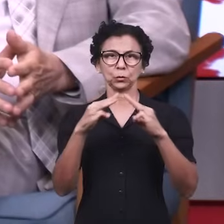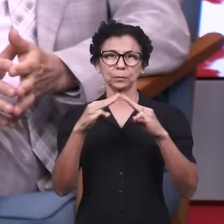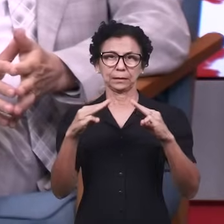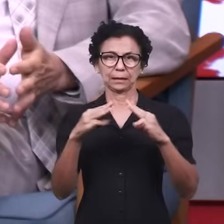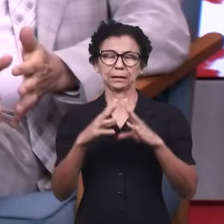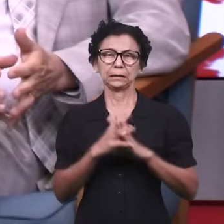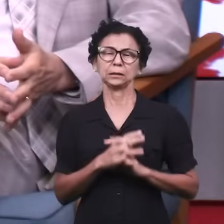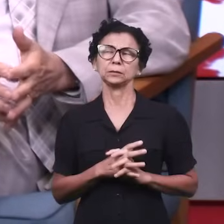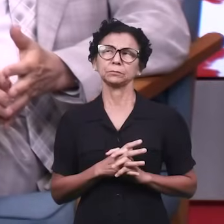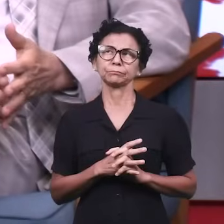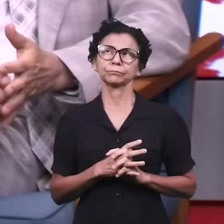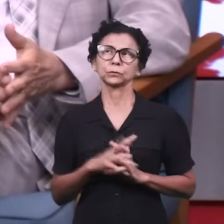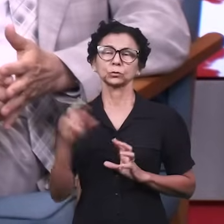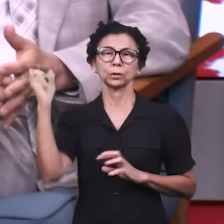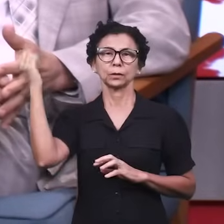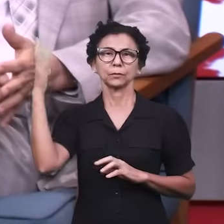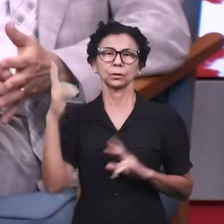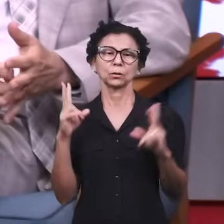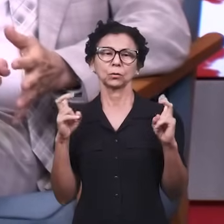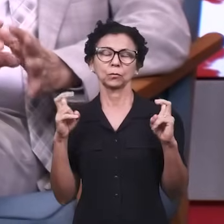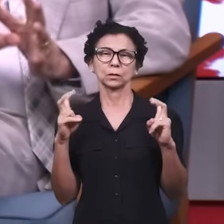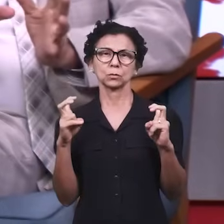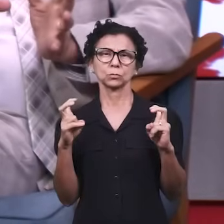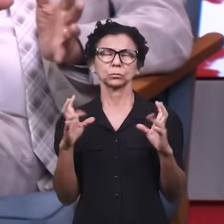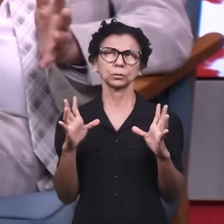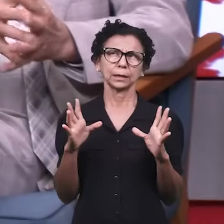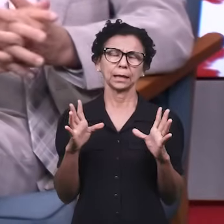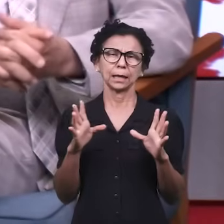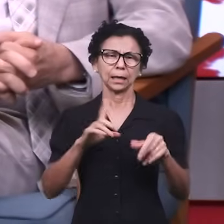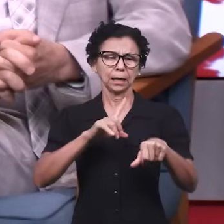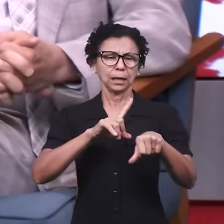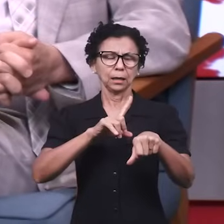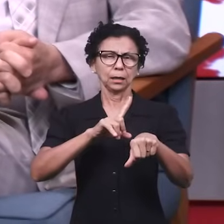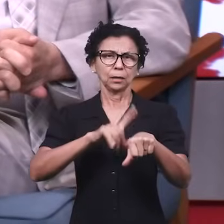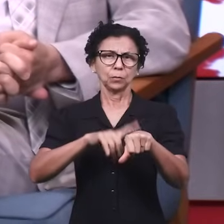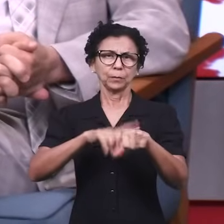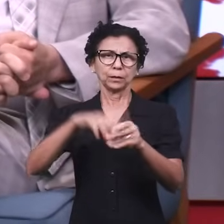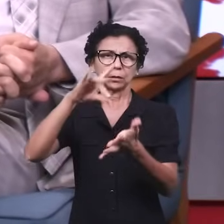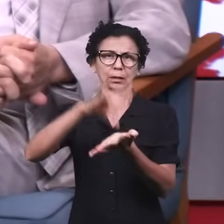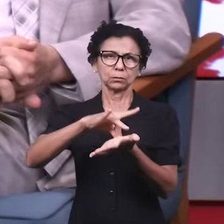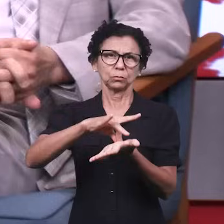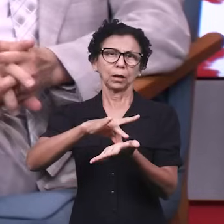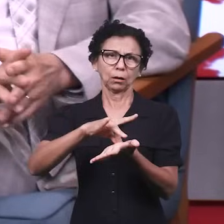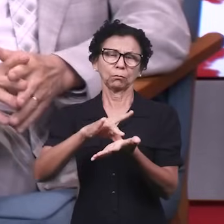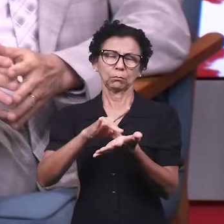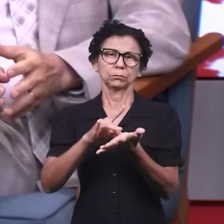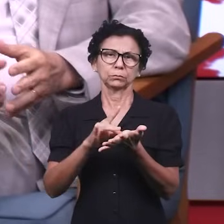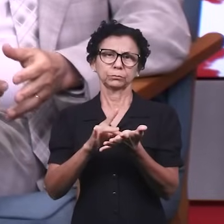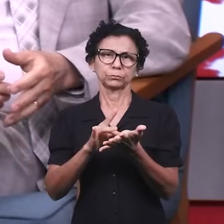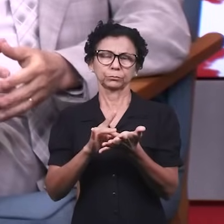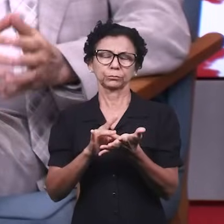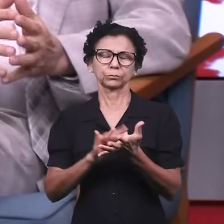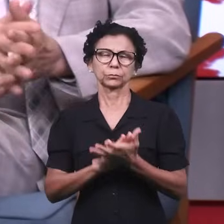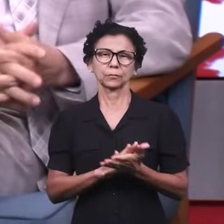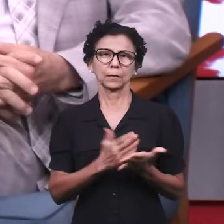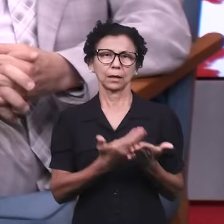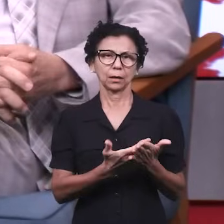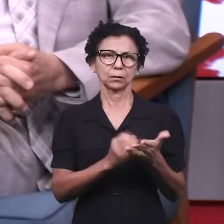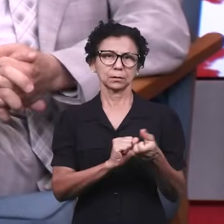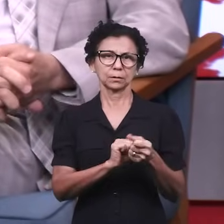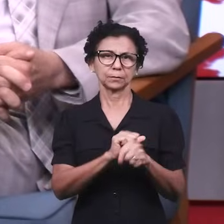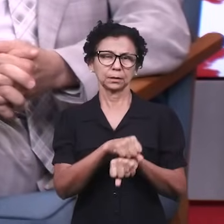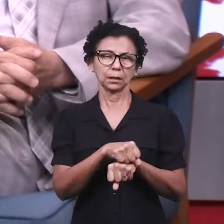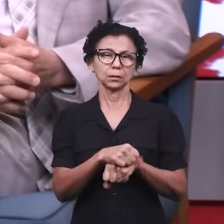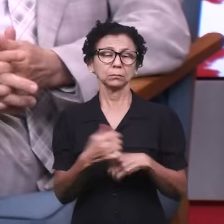momento atual. Né? Um negócio assim, momento atual. o tema de uma aula de seminário. E